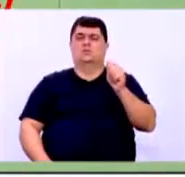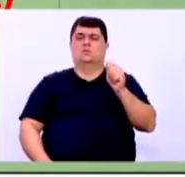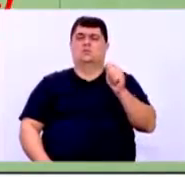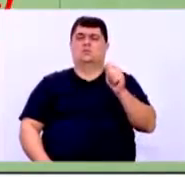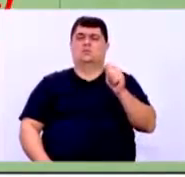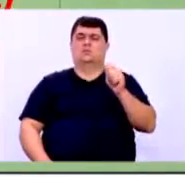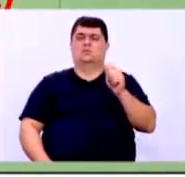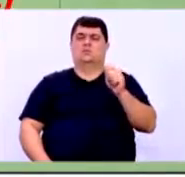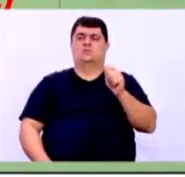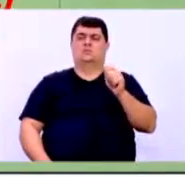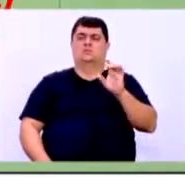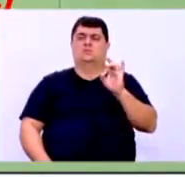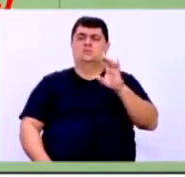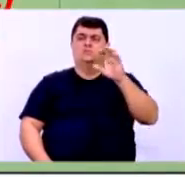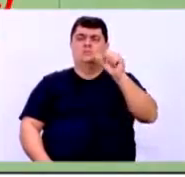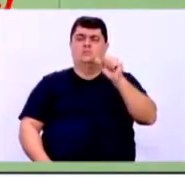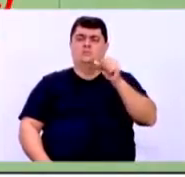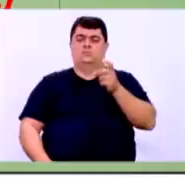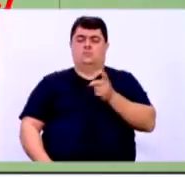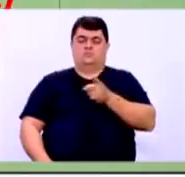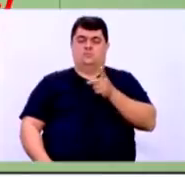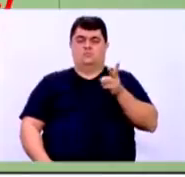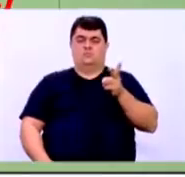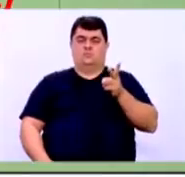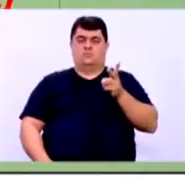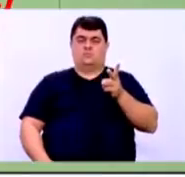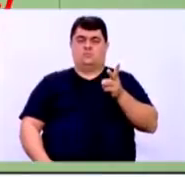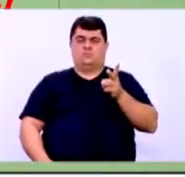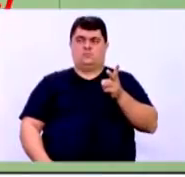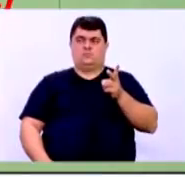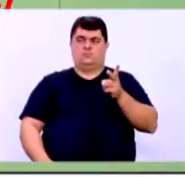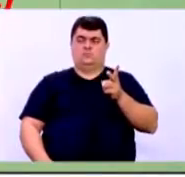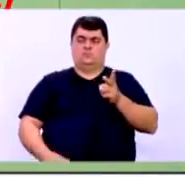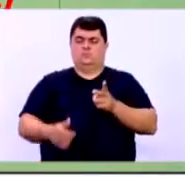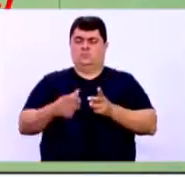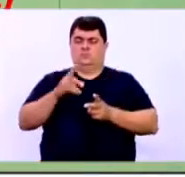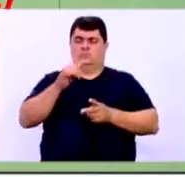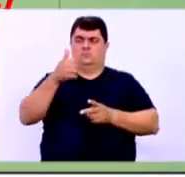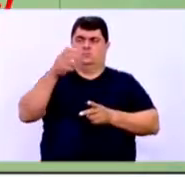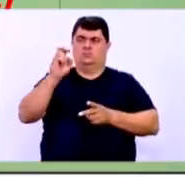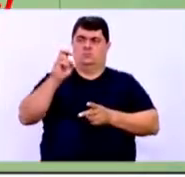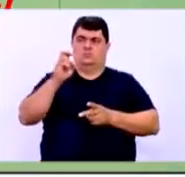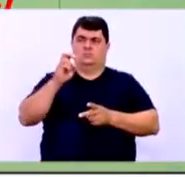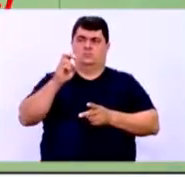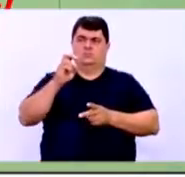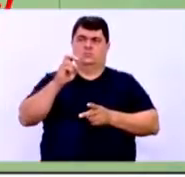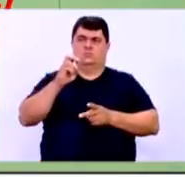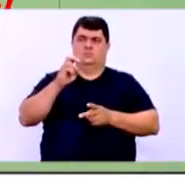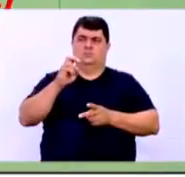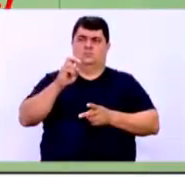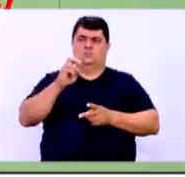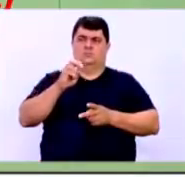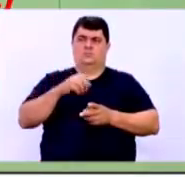vocês pegarem a venda do dia 15, 12.